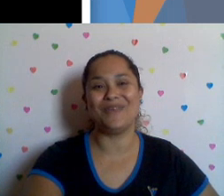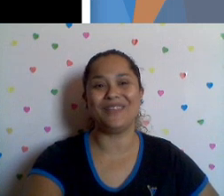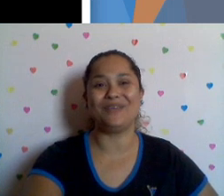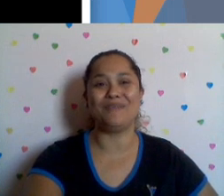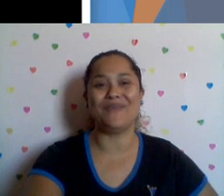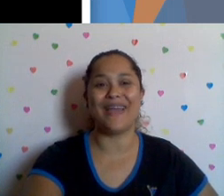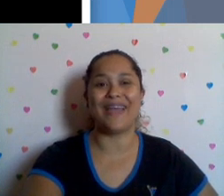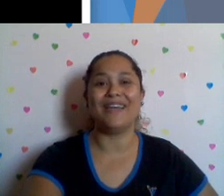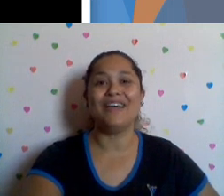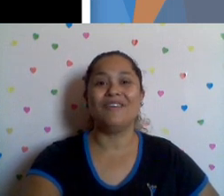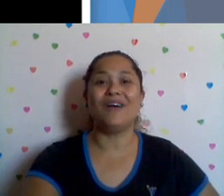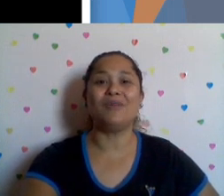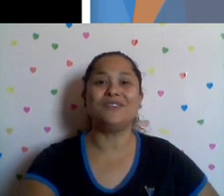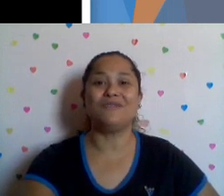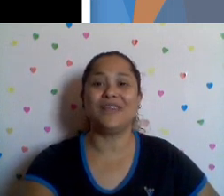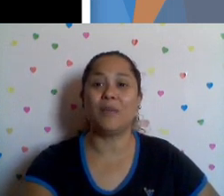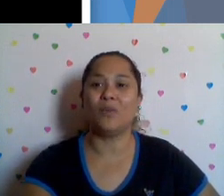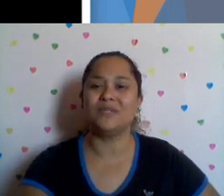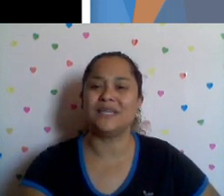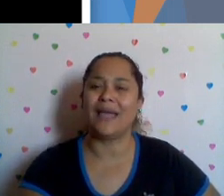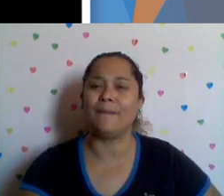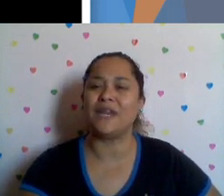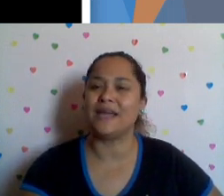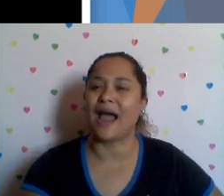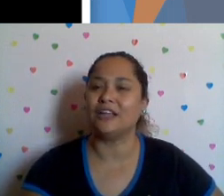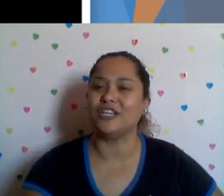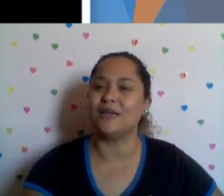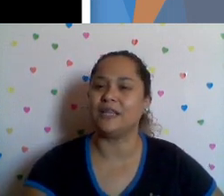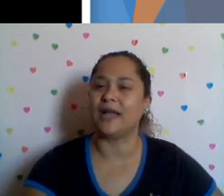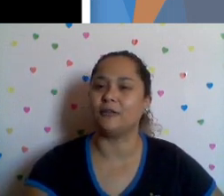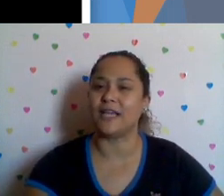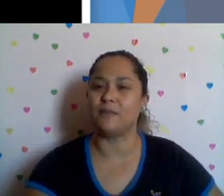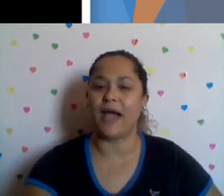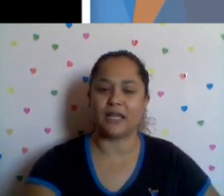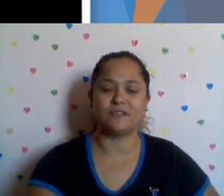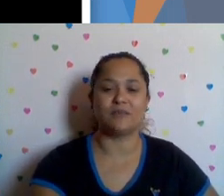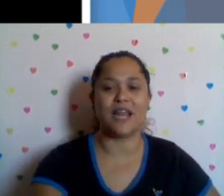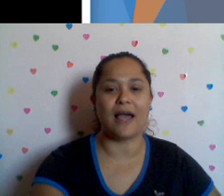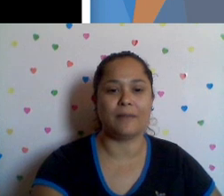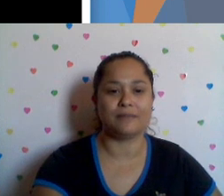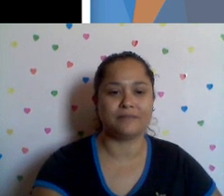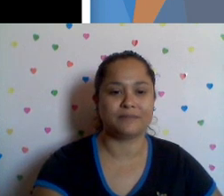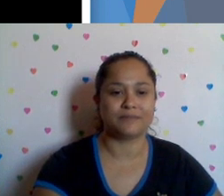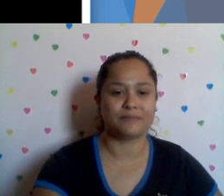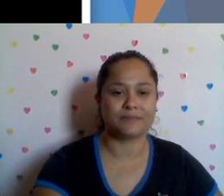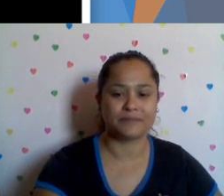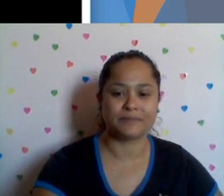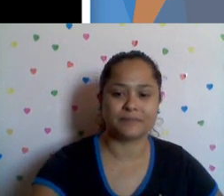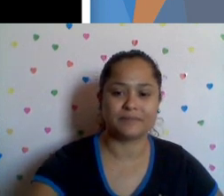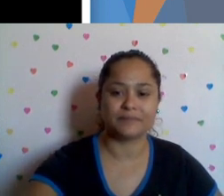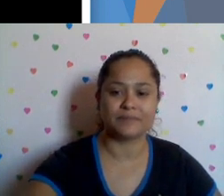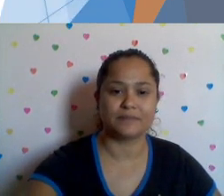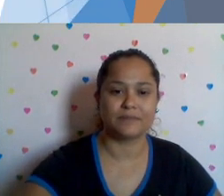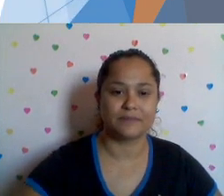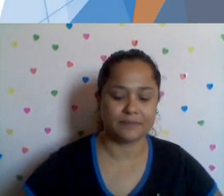Amarelo. Muito bem. Vamos ouvir a música e brincar de imitar os animais? Vamos lá?